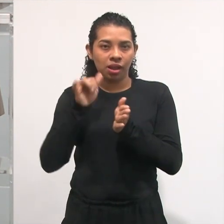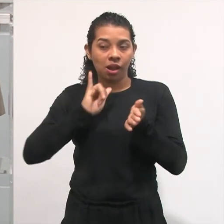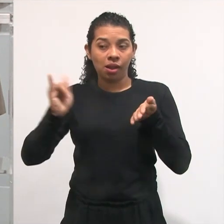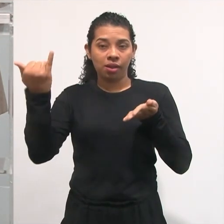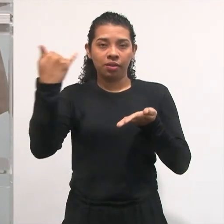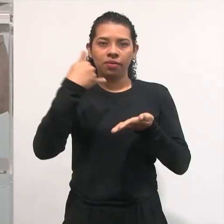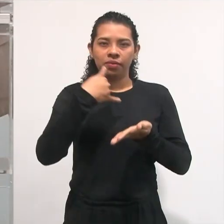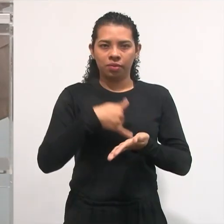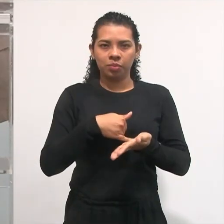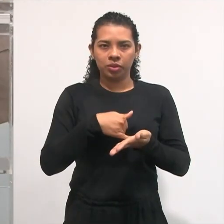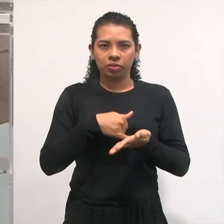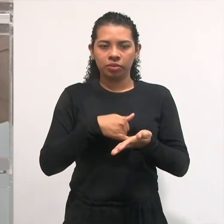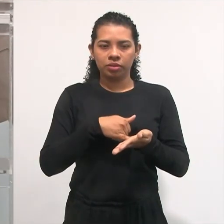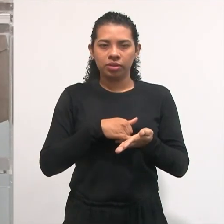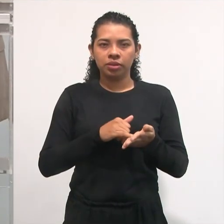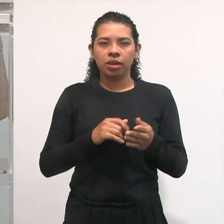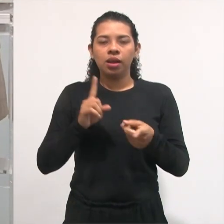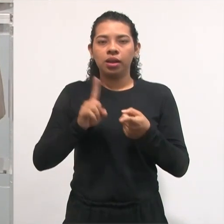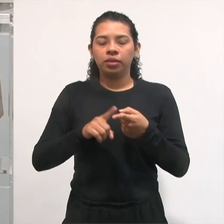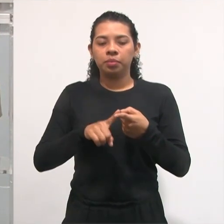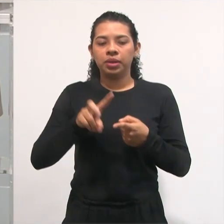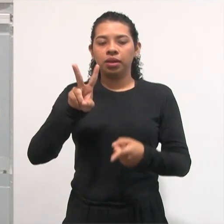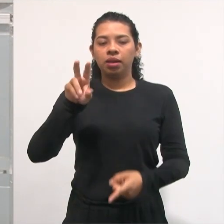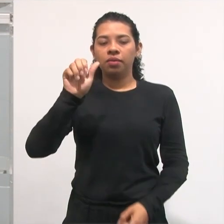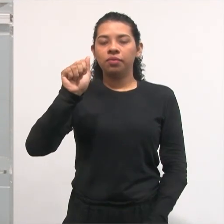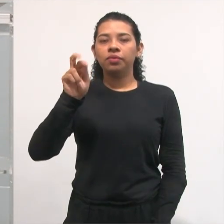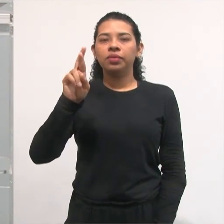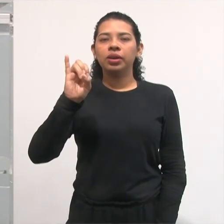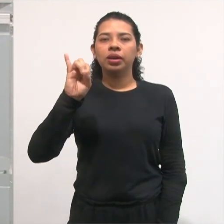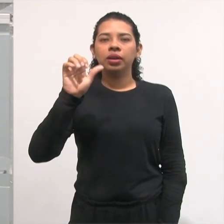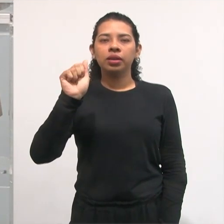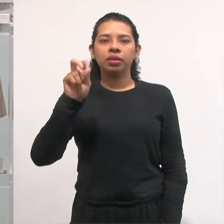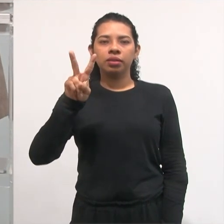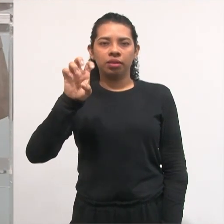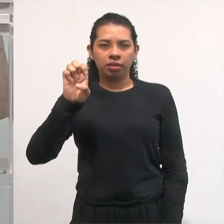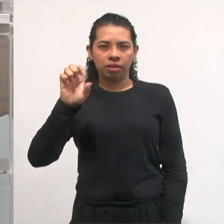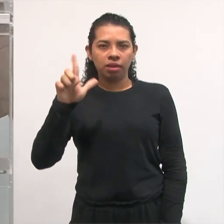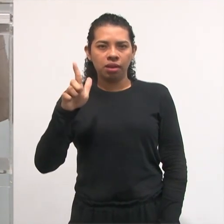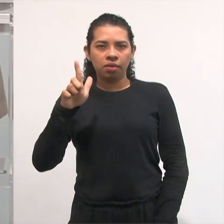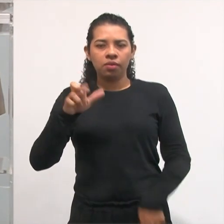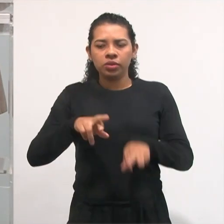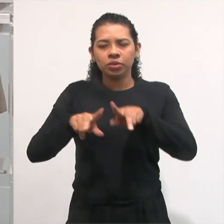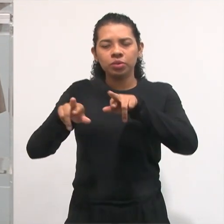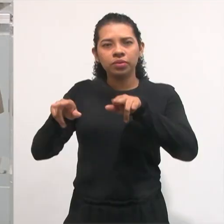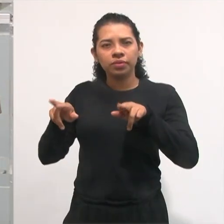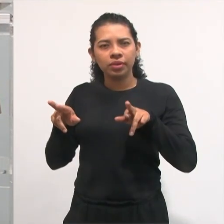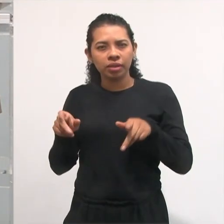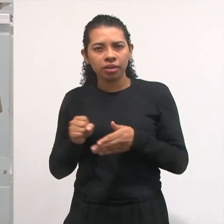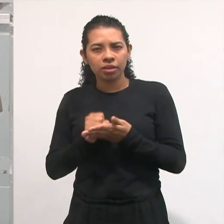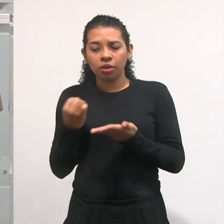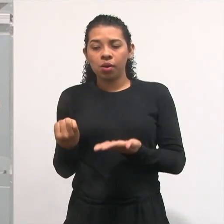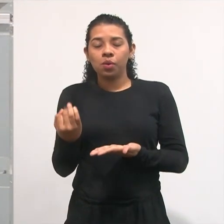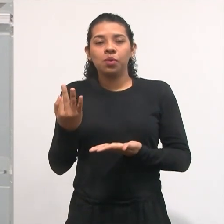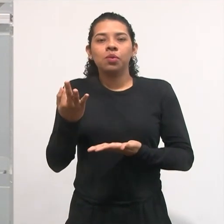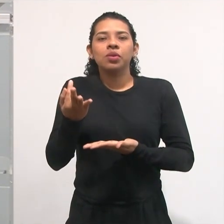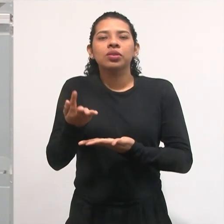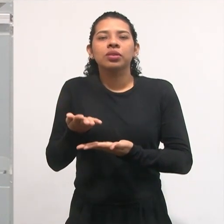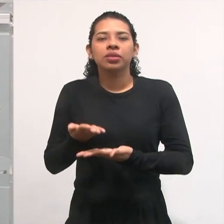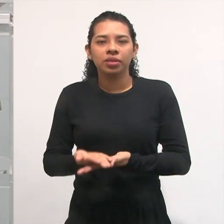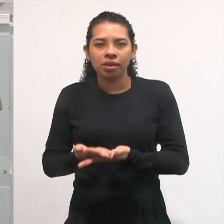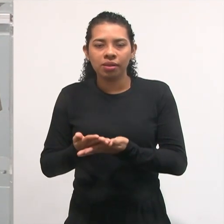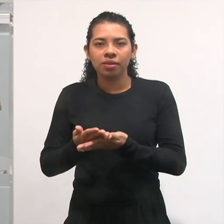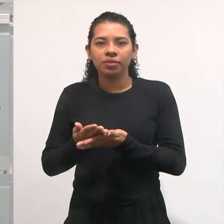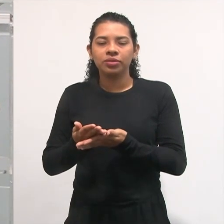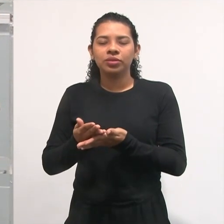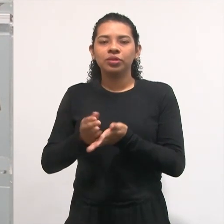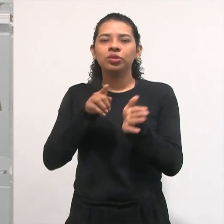as variáveis aqui no caso, são as quantidades de perguntas que você vai fazendo. Então você está perguntando, por exemplo, o primeiro lá,